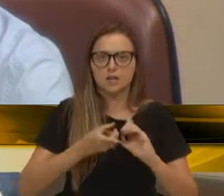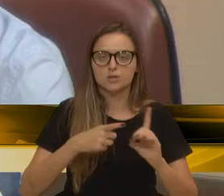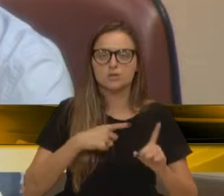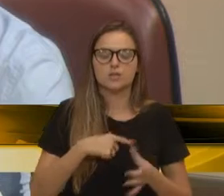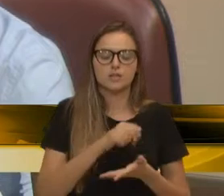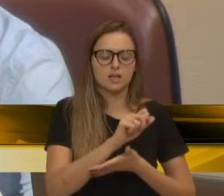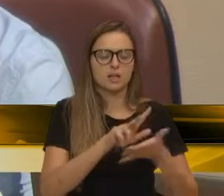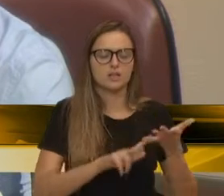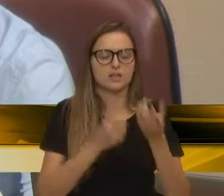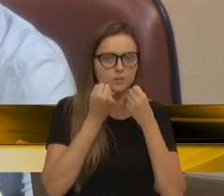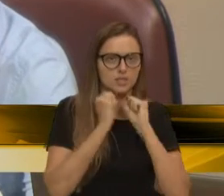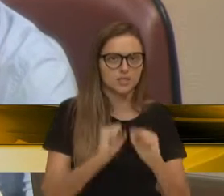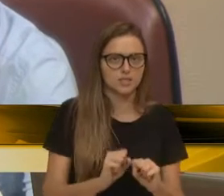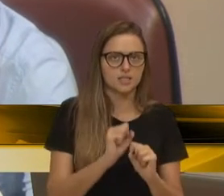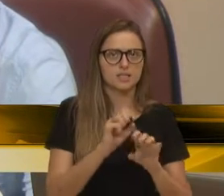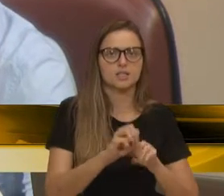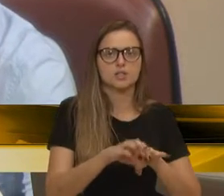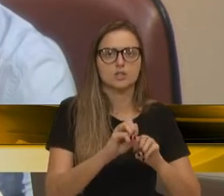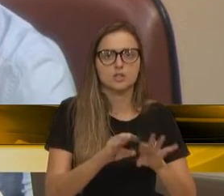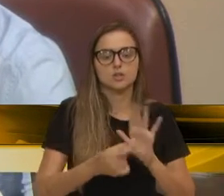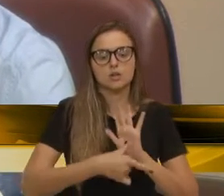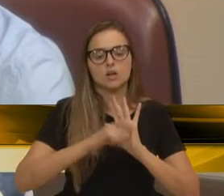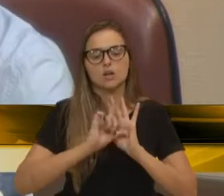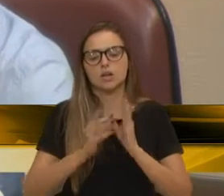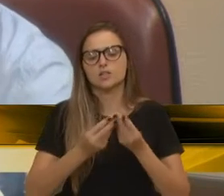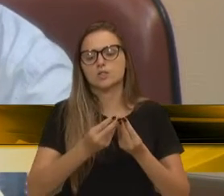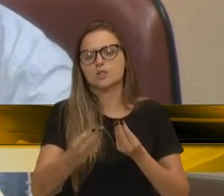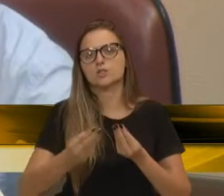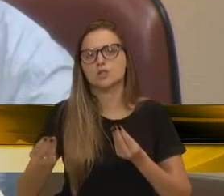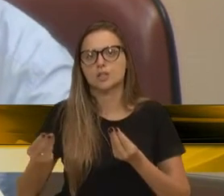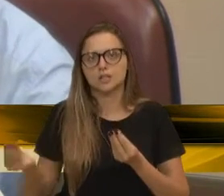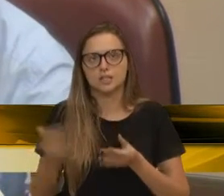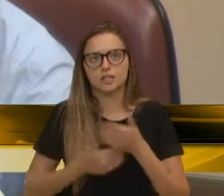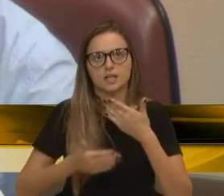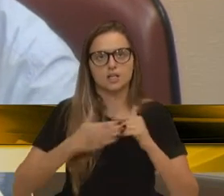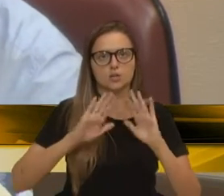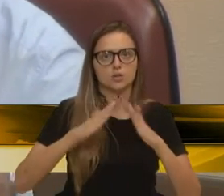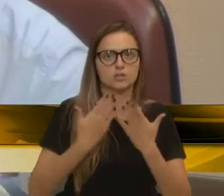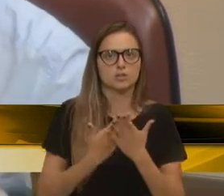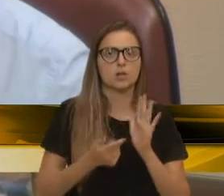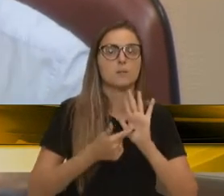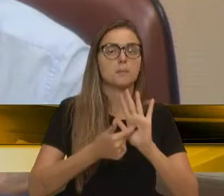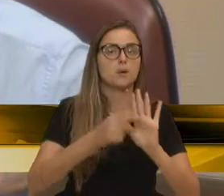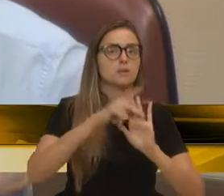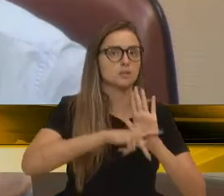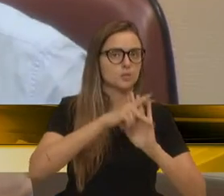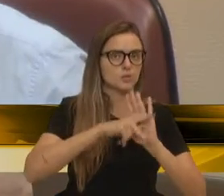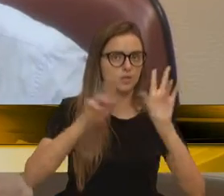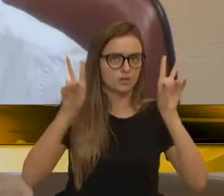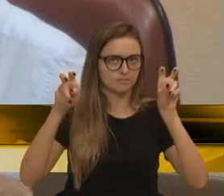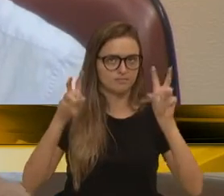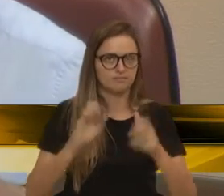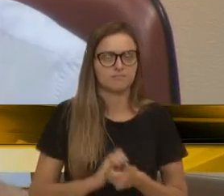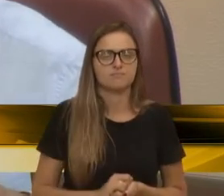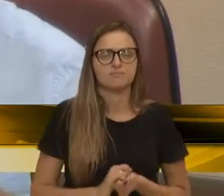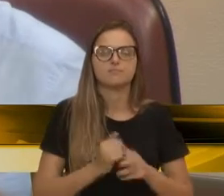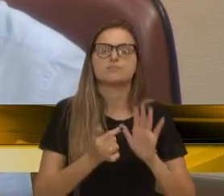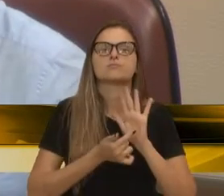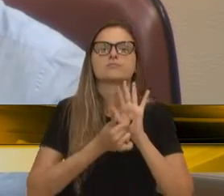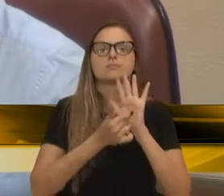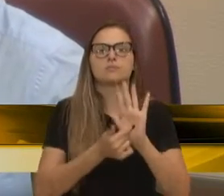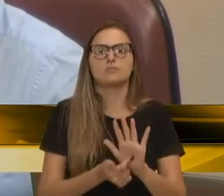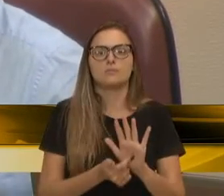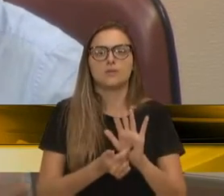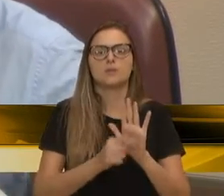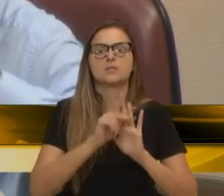municipal de educação antes da distribuição nas escolas diz o projeto abre aspas apresentamos o presente